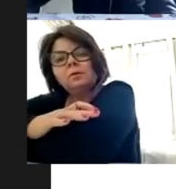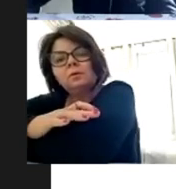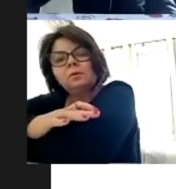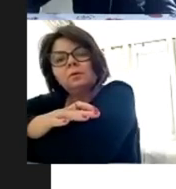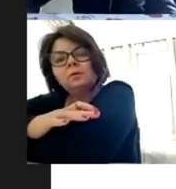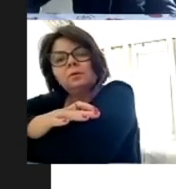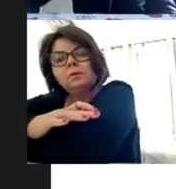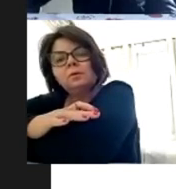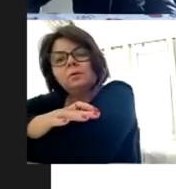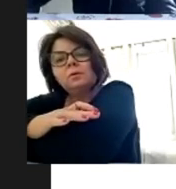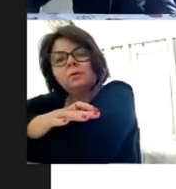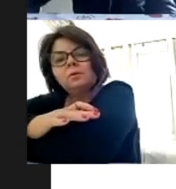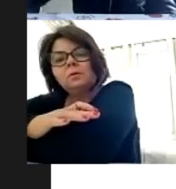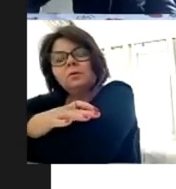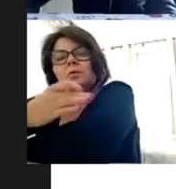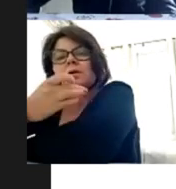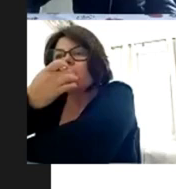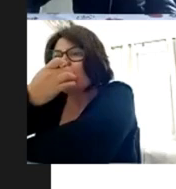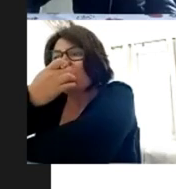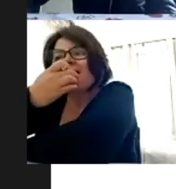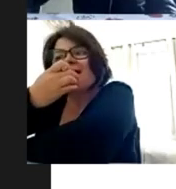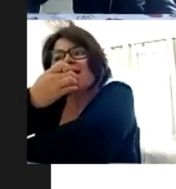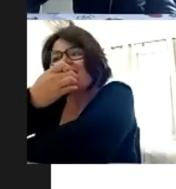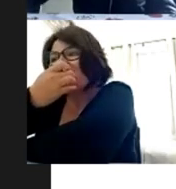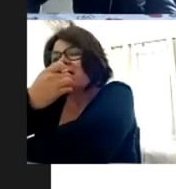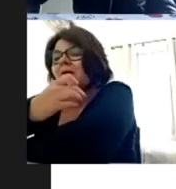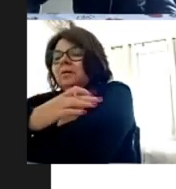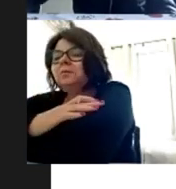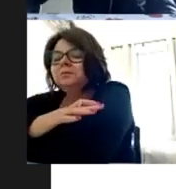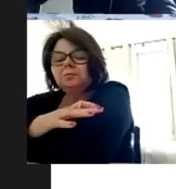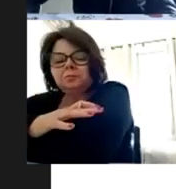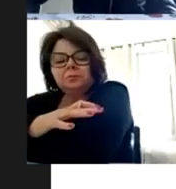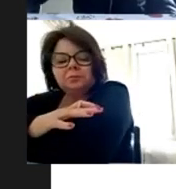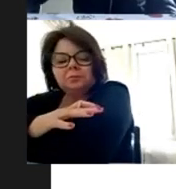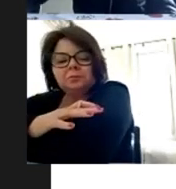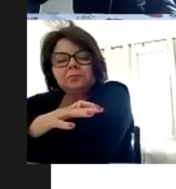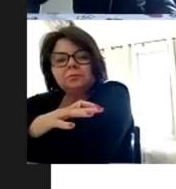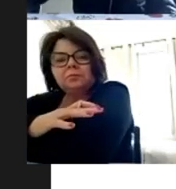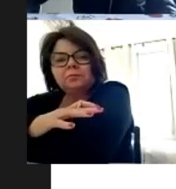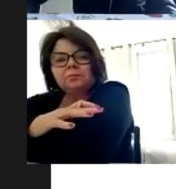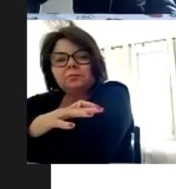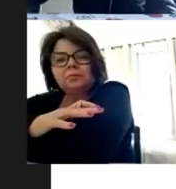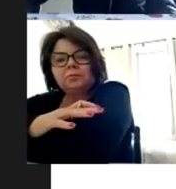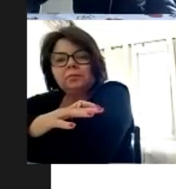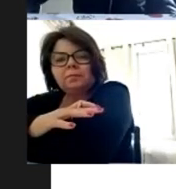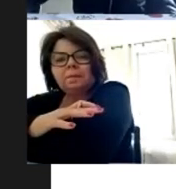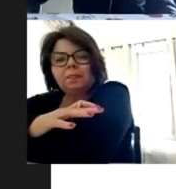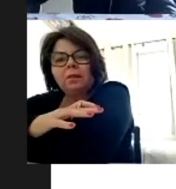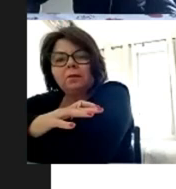televisão, rádio, criançada, precisa desligar o áudio, tá bem? Senão dá interferência, a gente